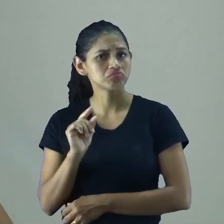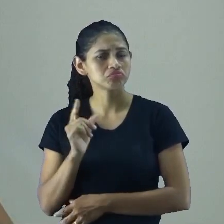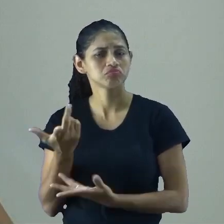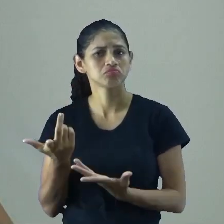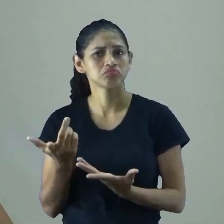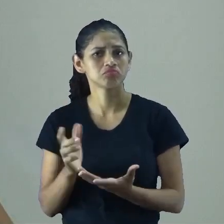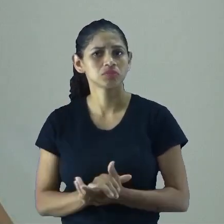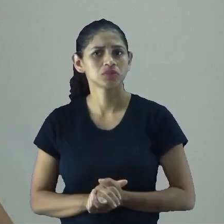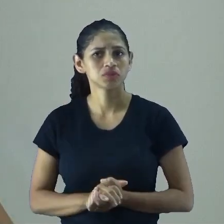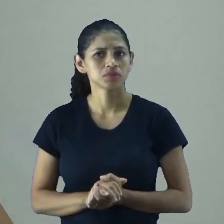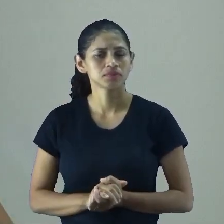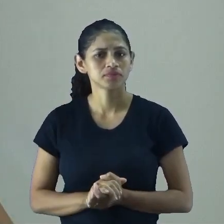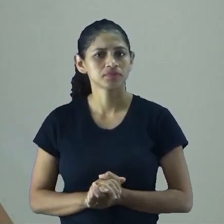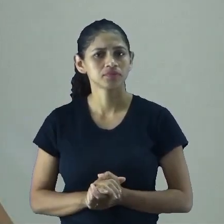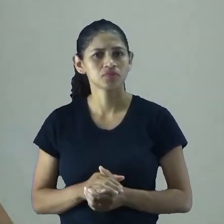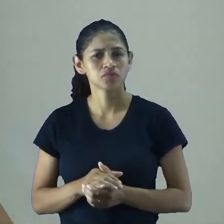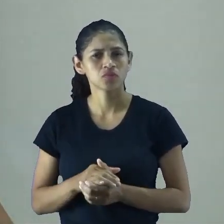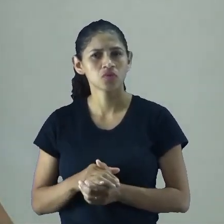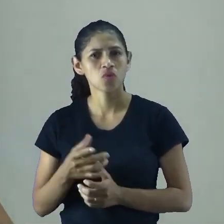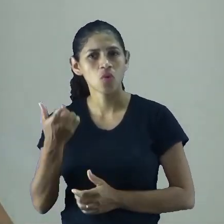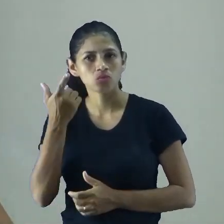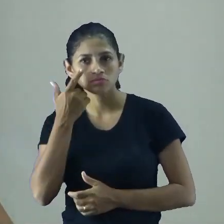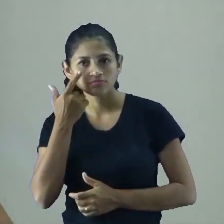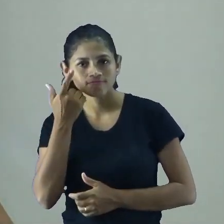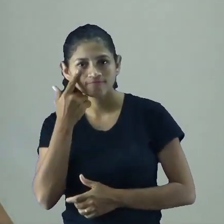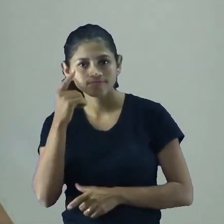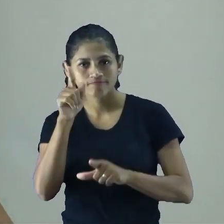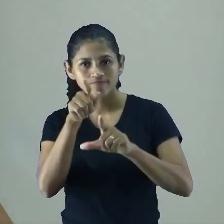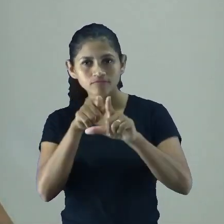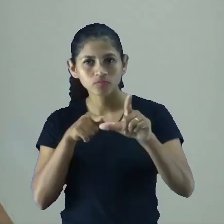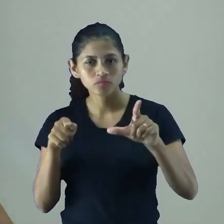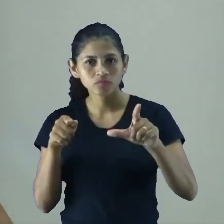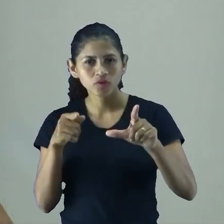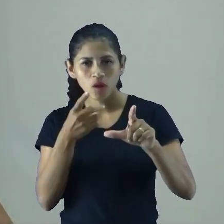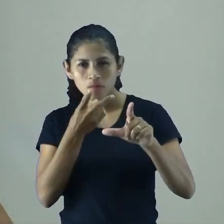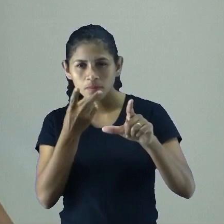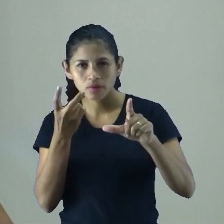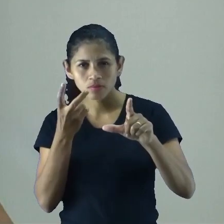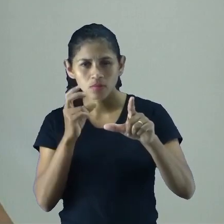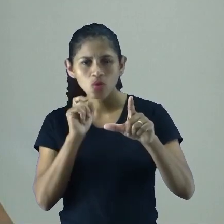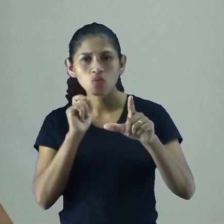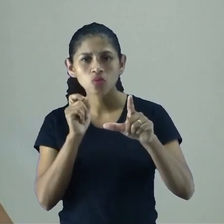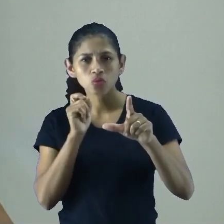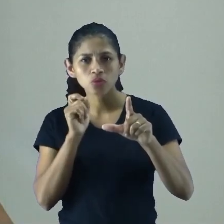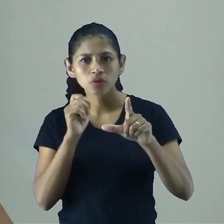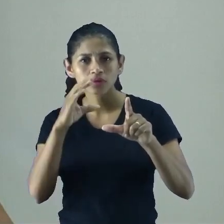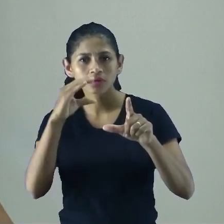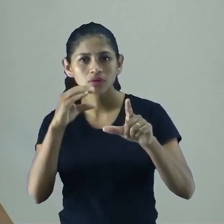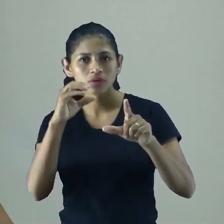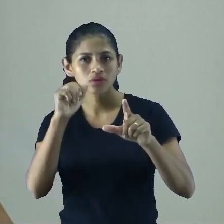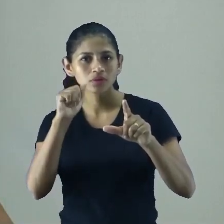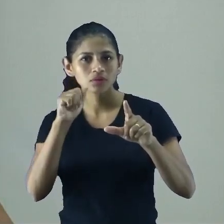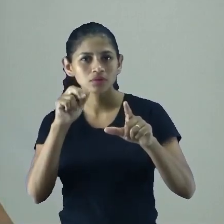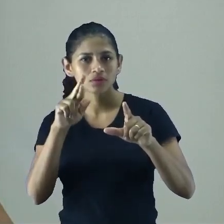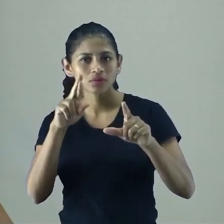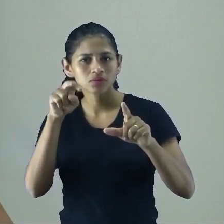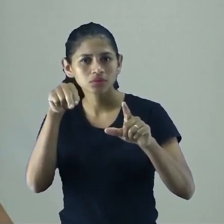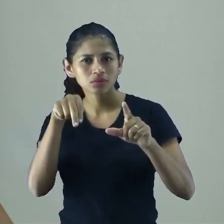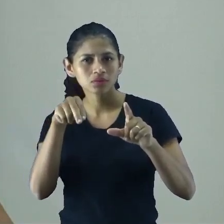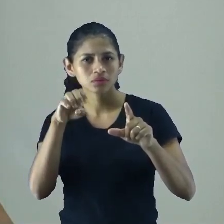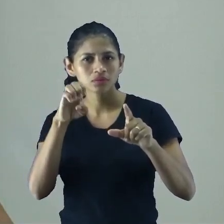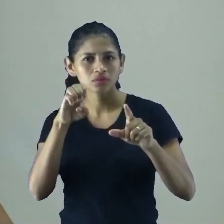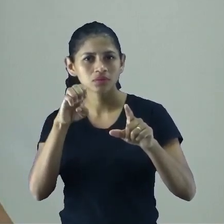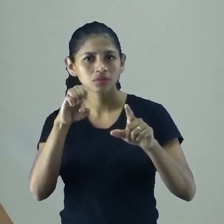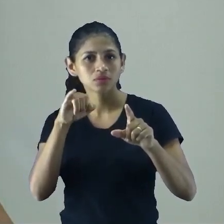certo e observando nós podemos perceber que aqui ó o carneiro ele é o que tem a